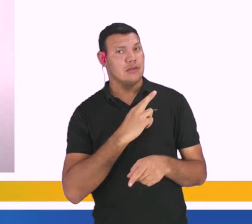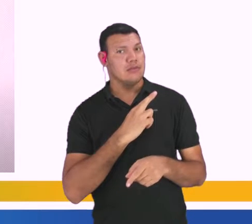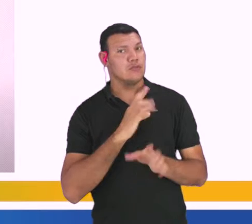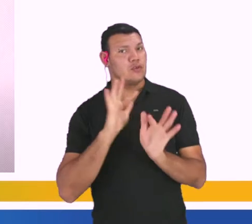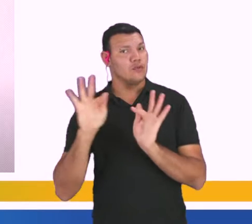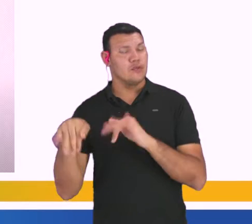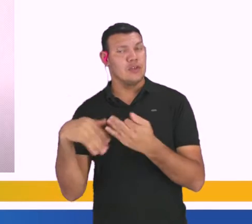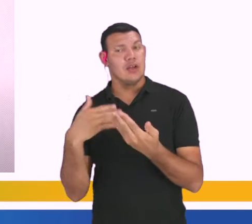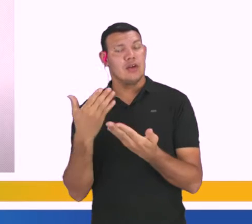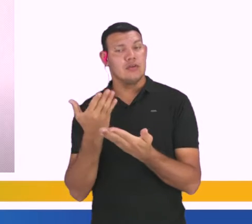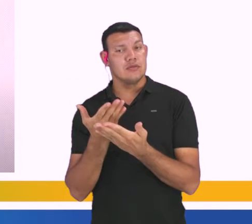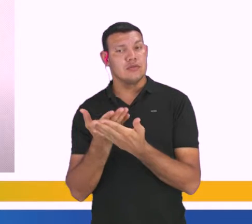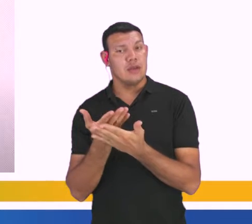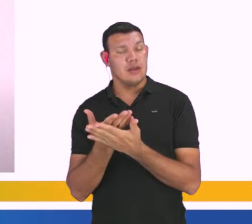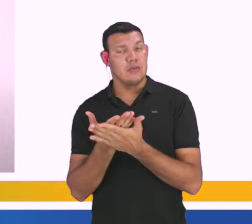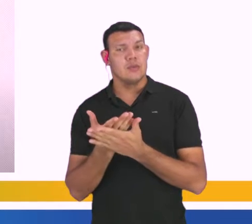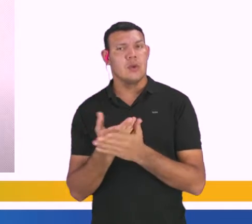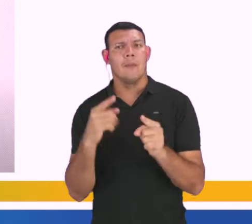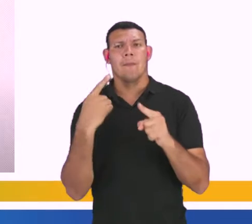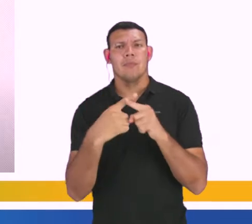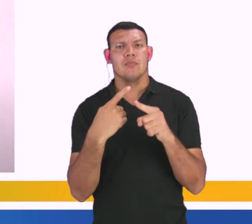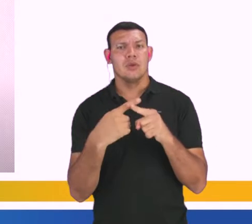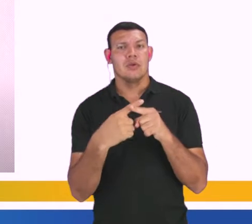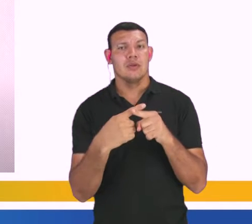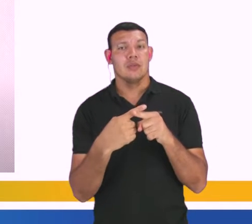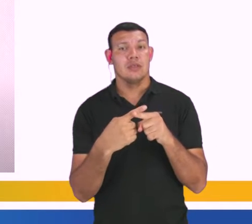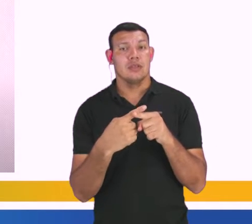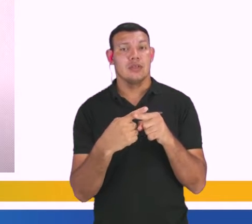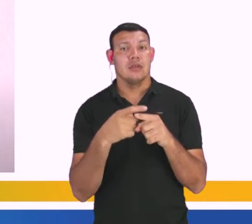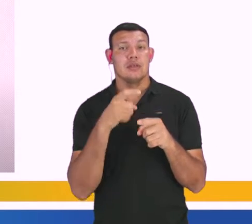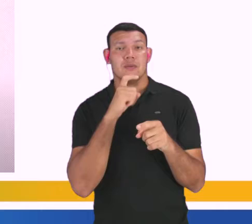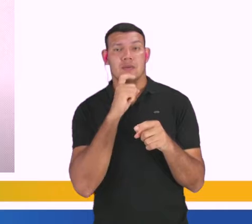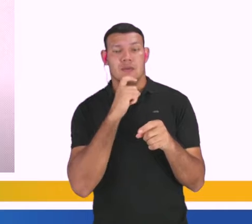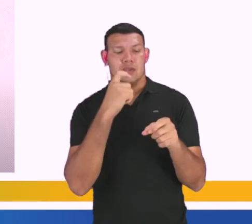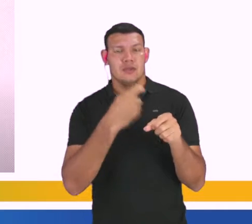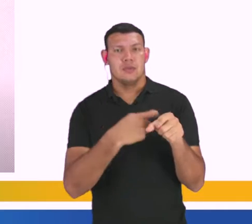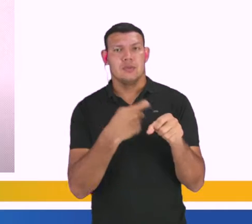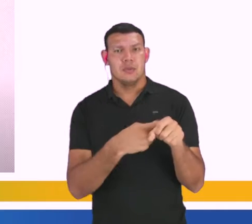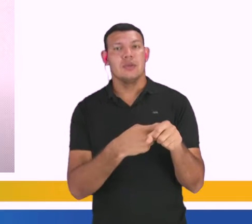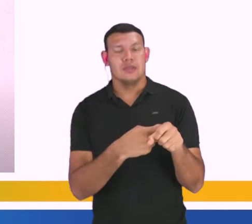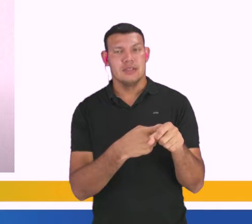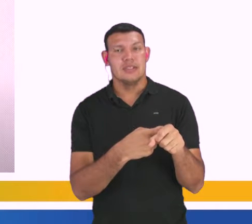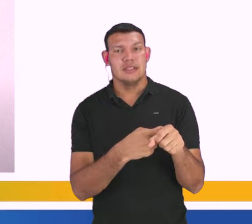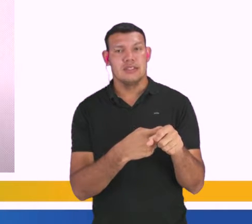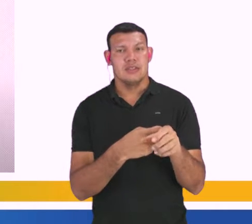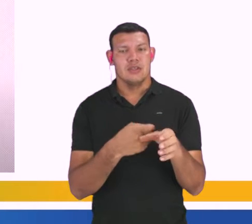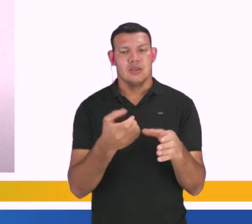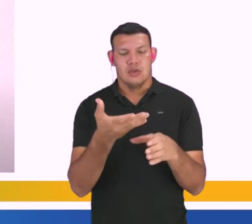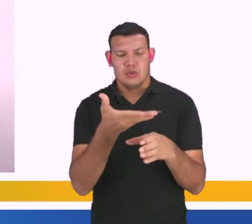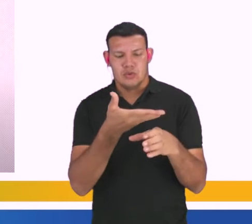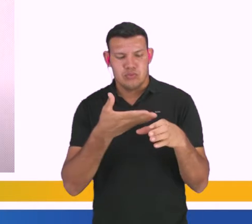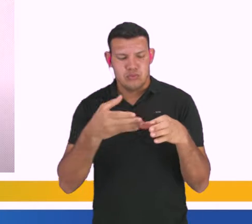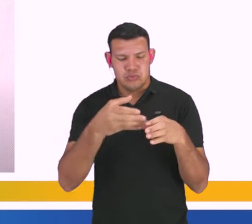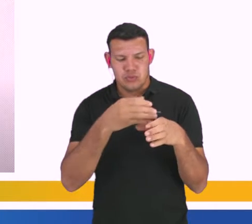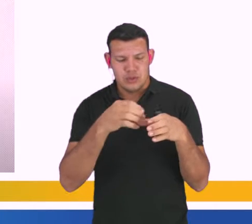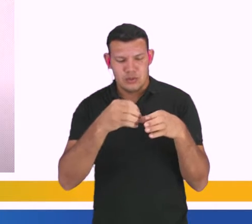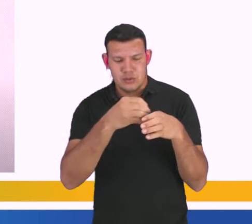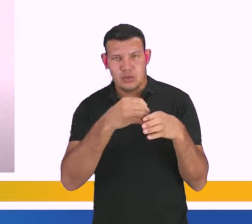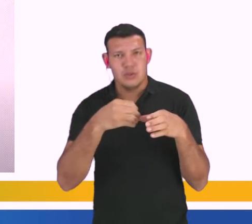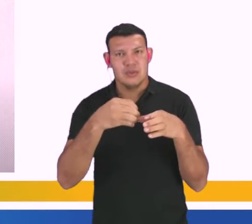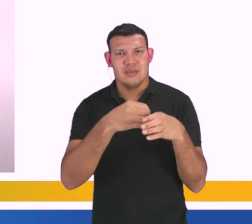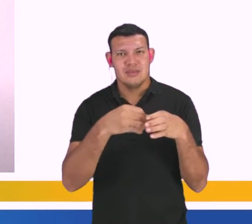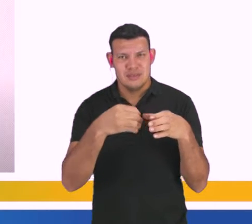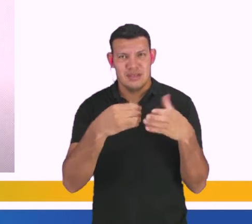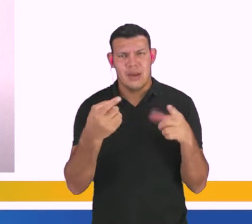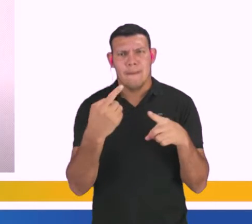por que o gelo boia na água? Tem alguma coisa ali, geralmente as pessoas respondem: ele boia porque a densidade